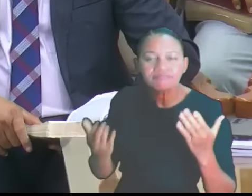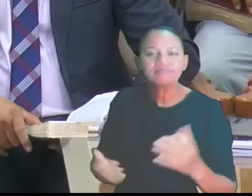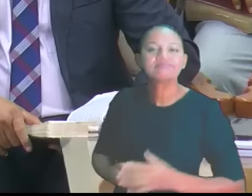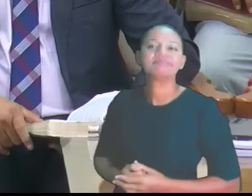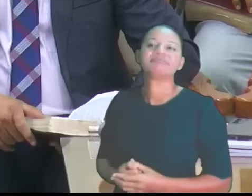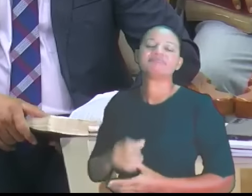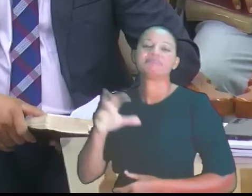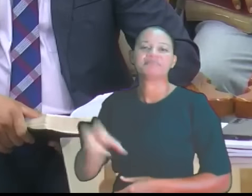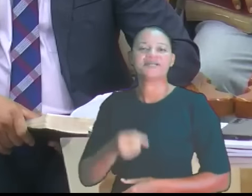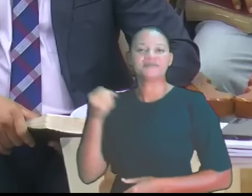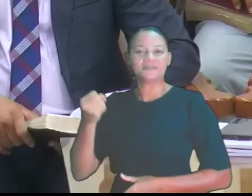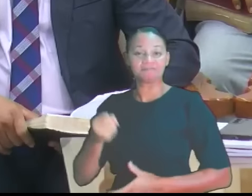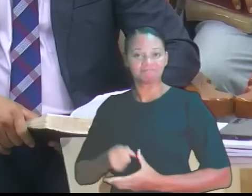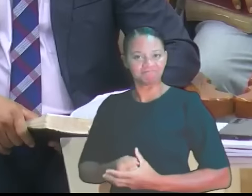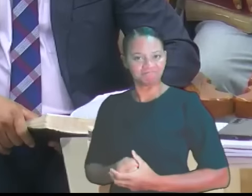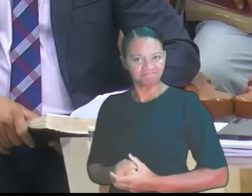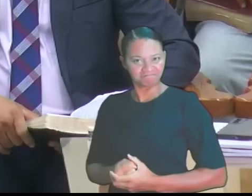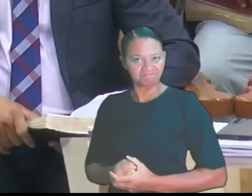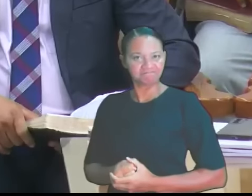tomamos,